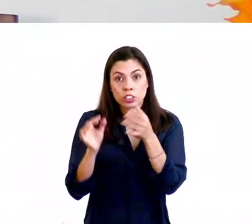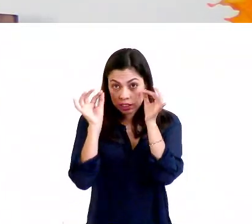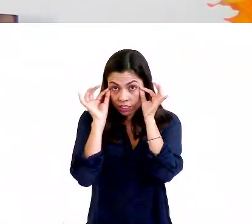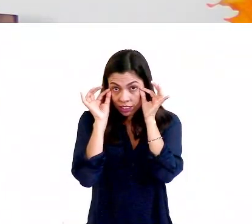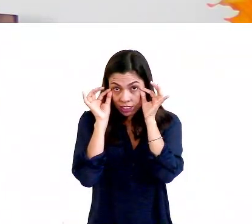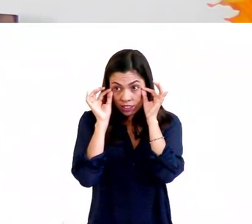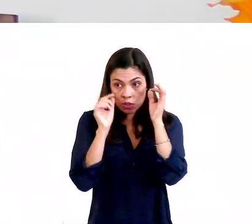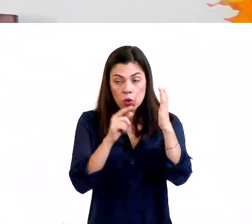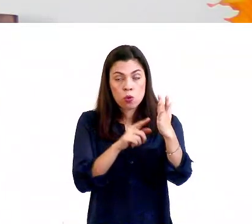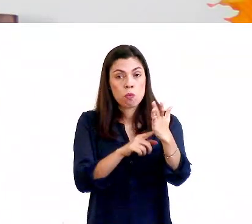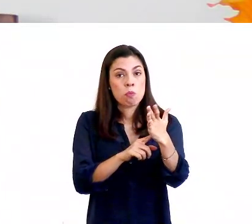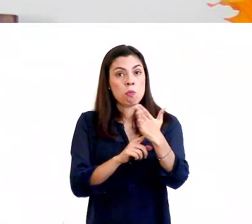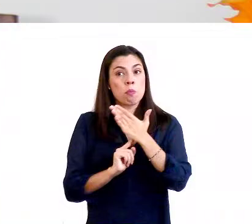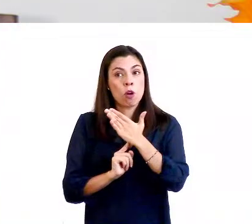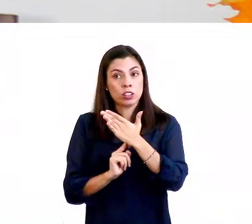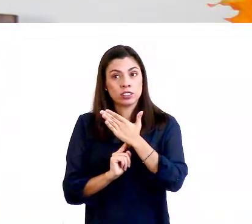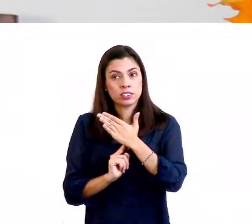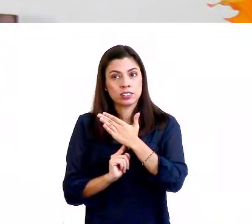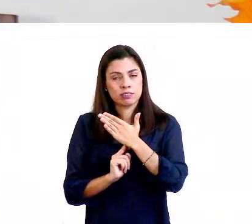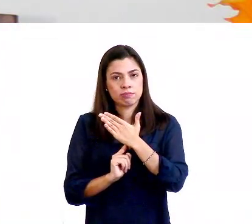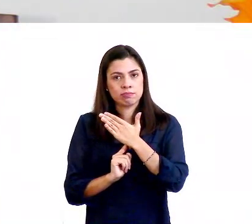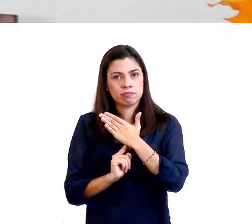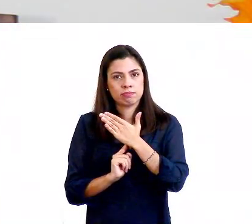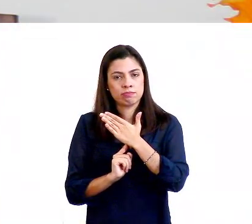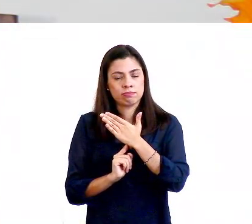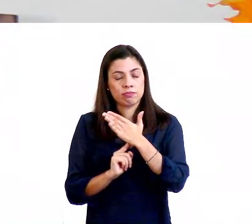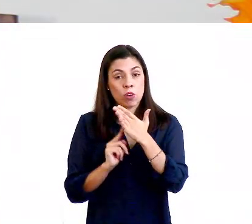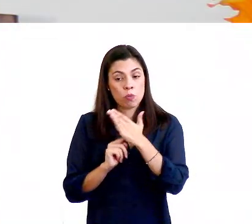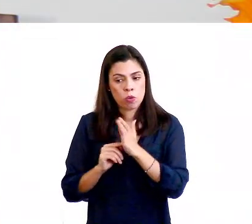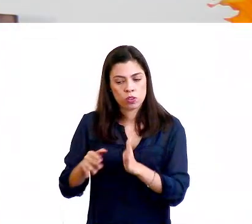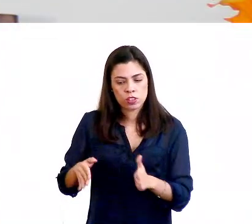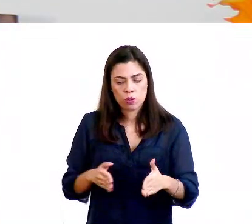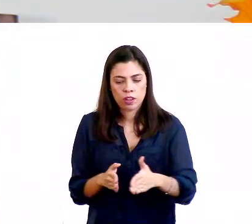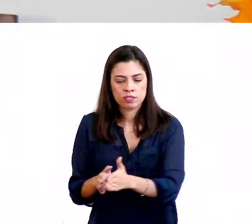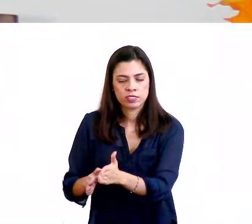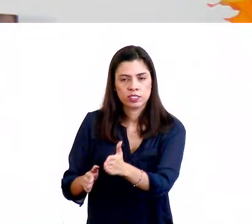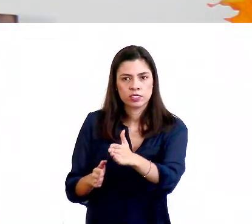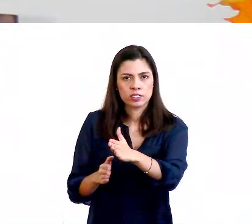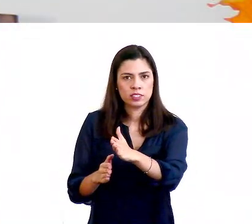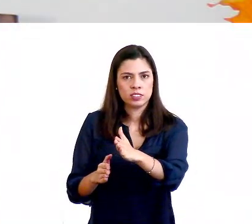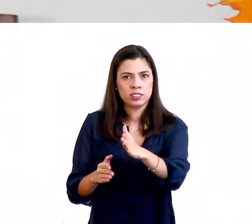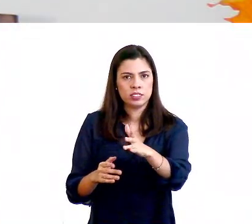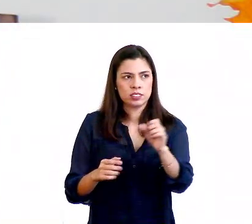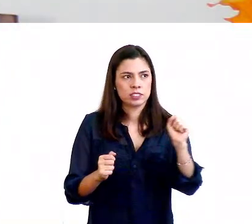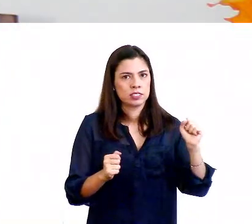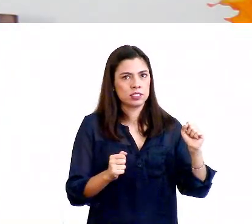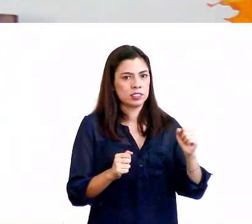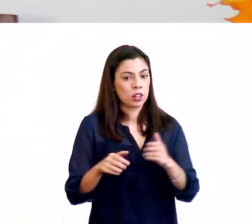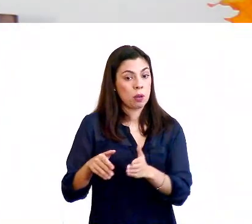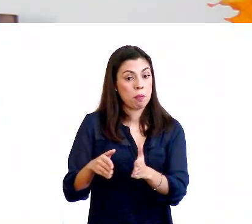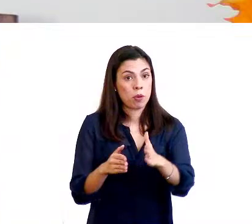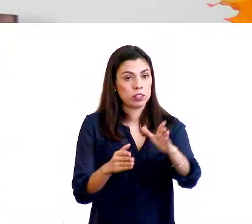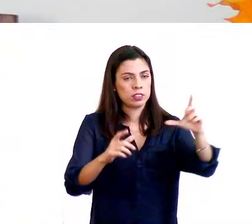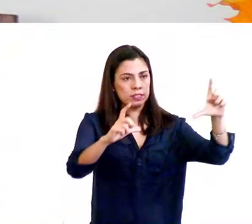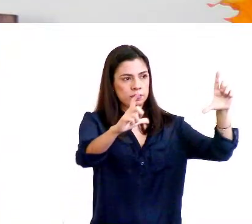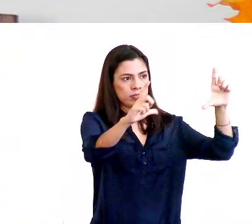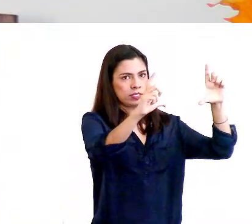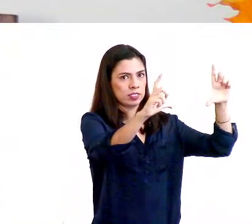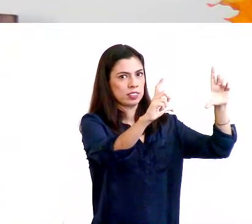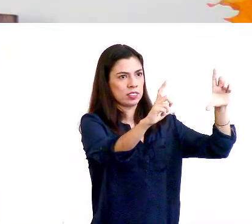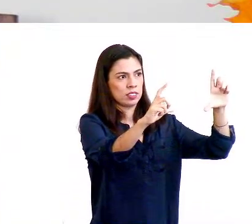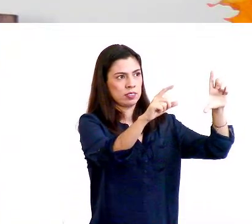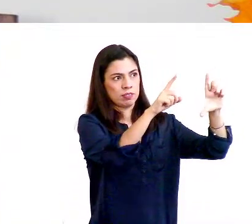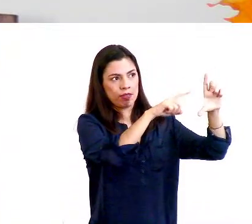como placas, apontando perigo. Quando você vê uma placa gigantesca na estrada, perigo, diminua. Não é para